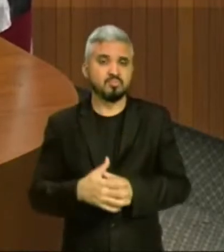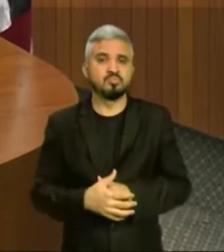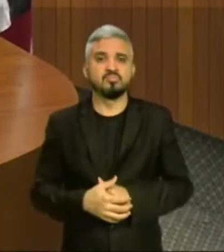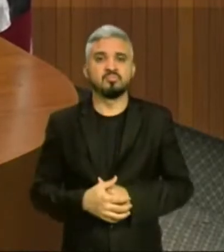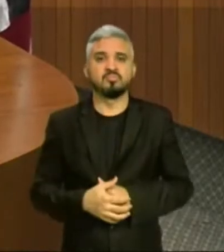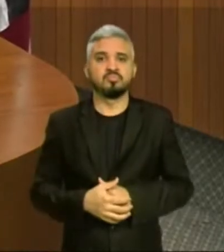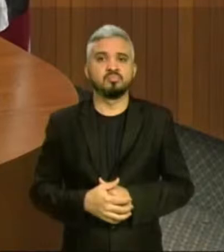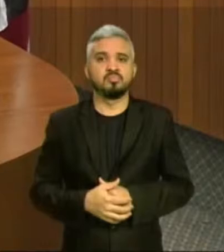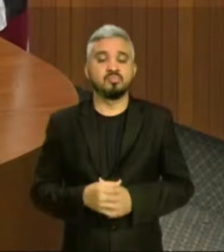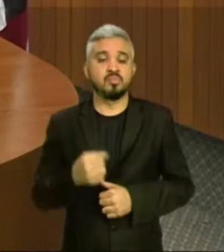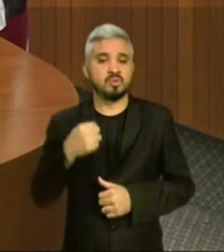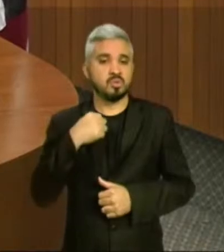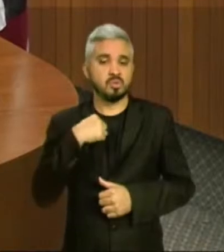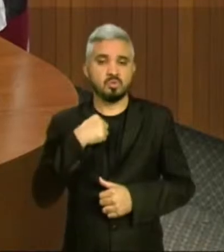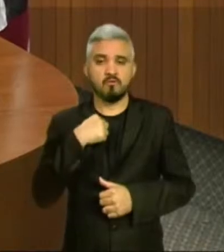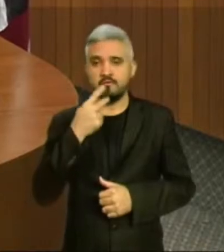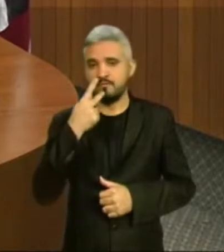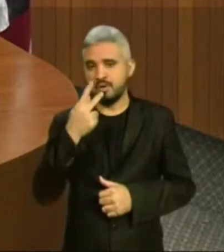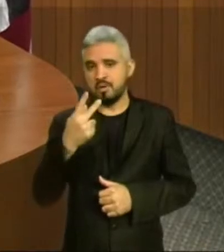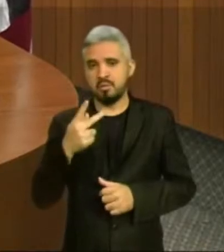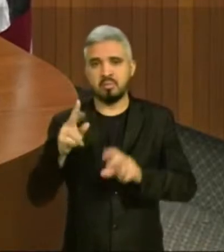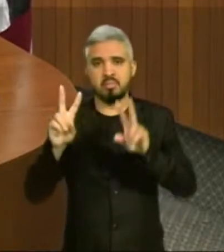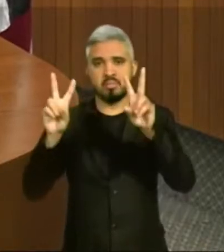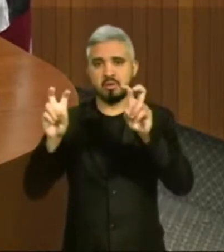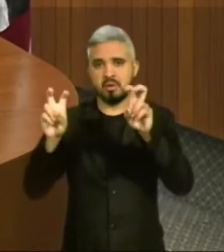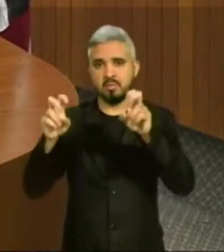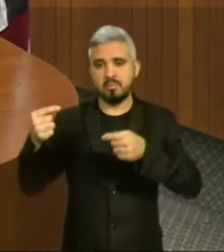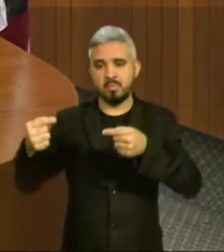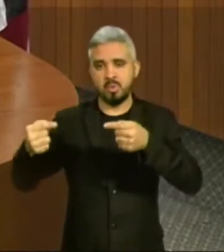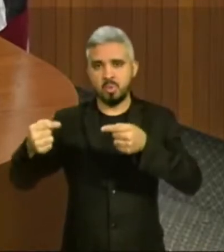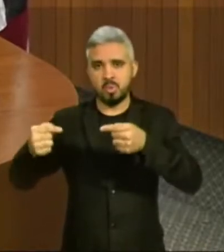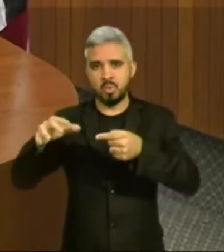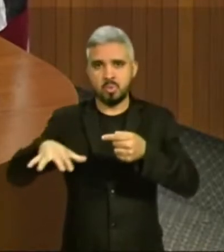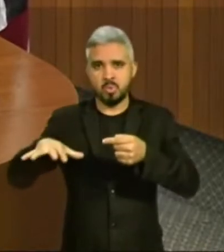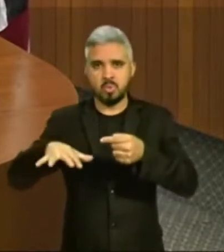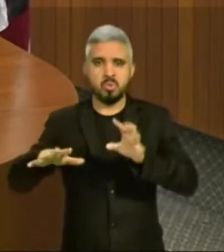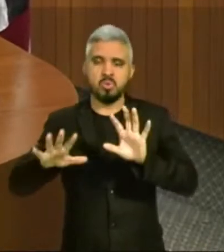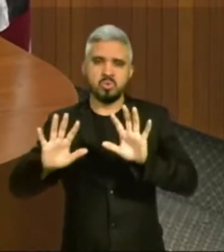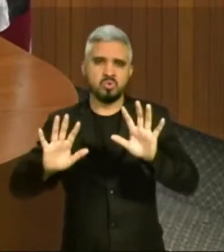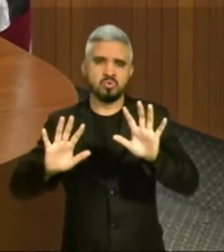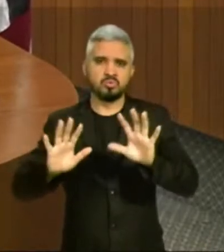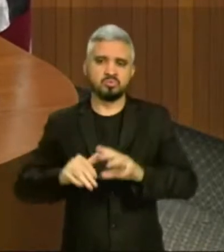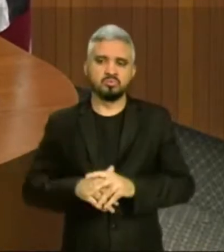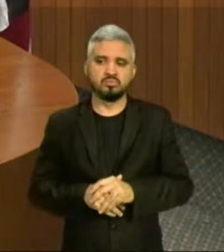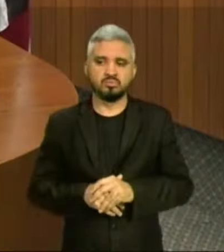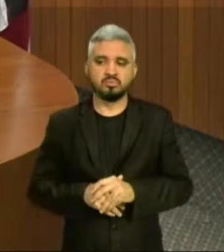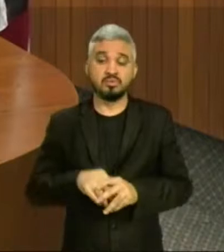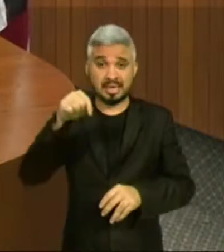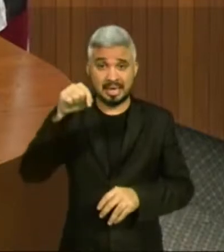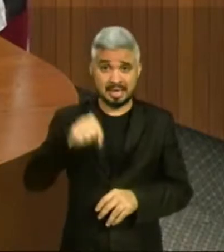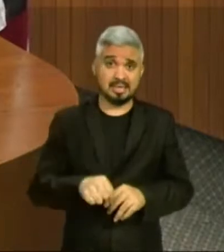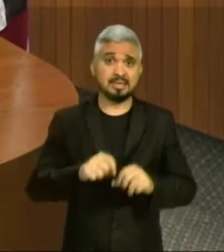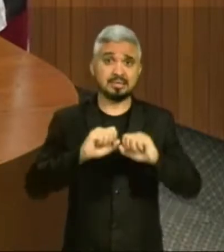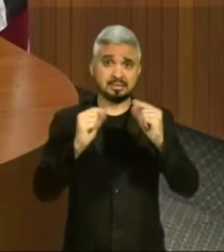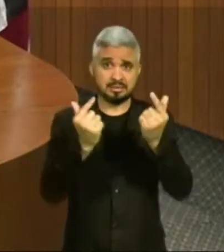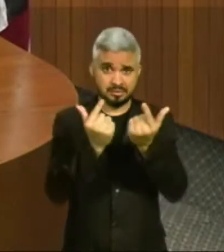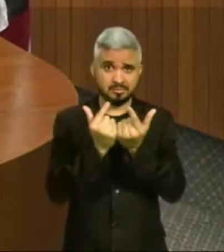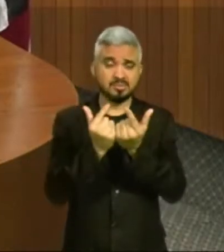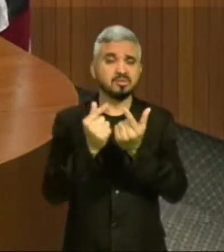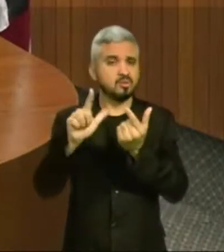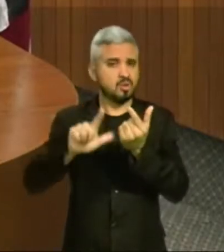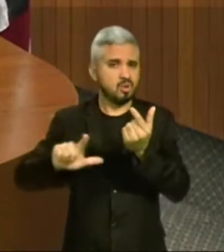tribuna para tratar de temas políticos, apesar de ser consciente de que essa também é uma casa política e que,